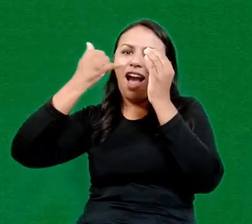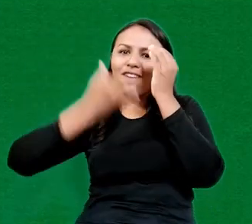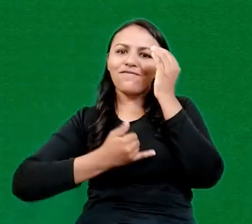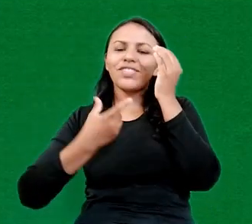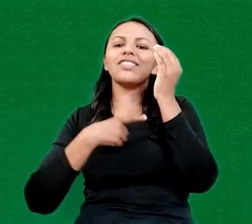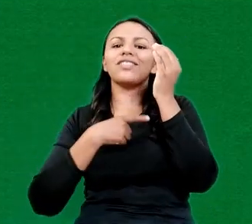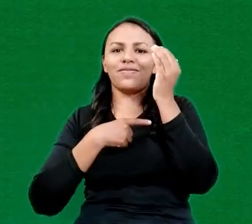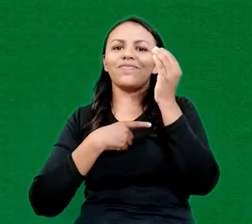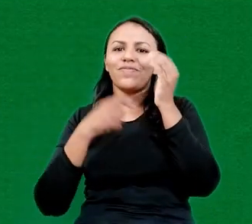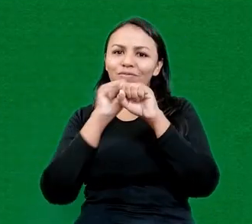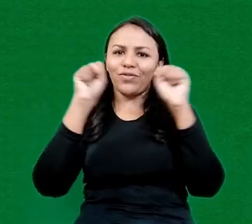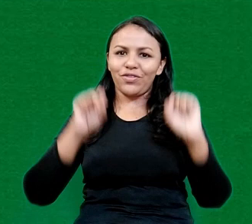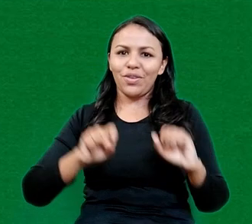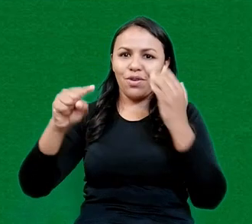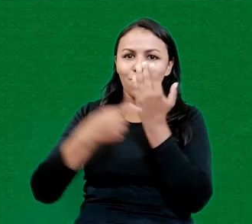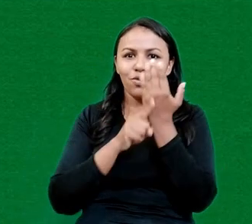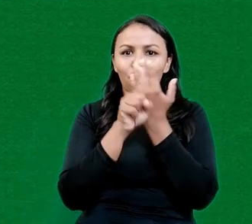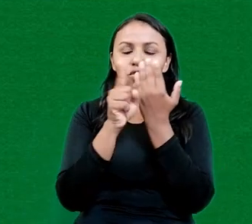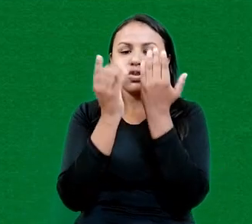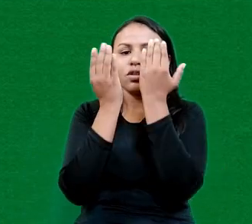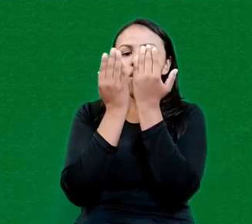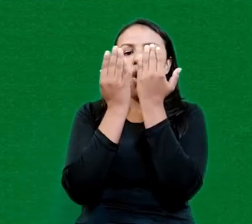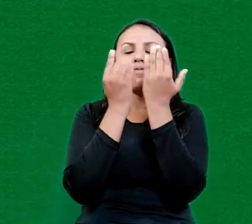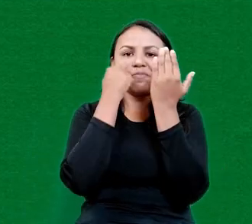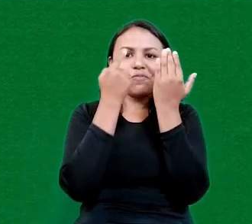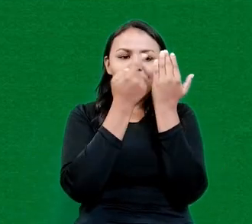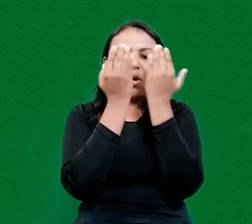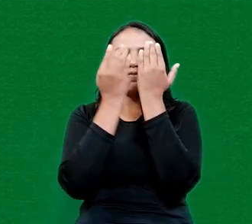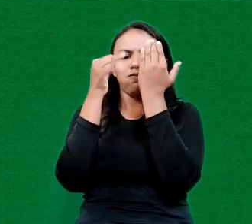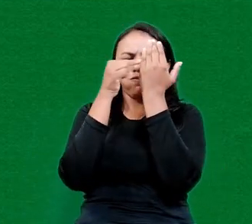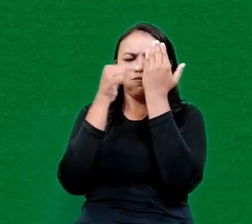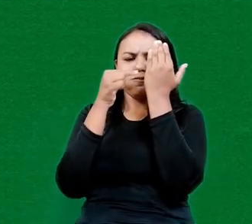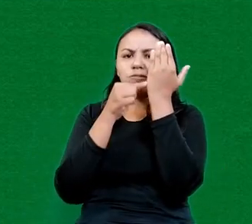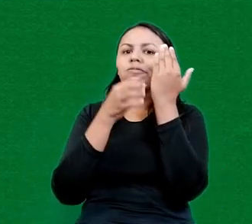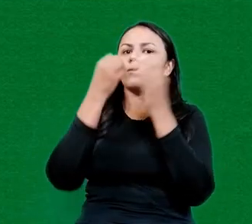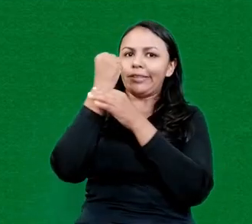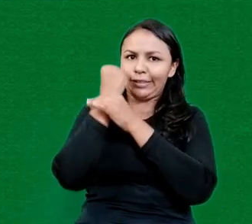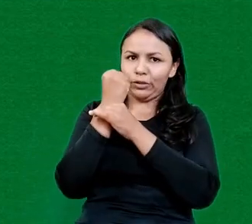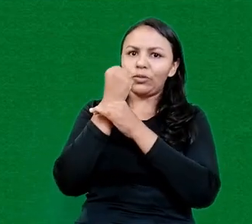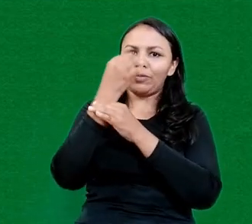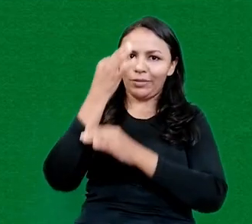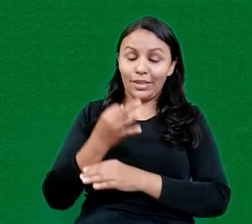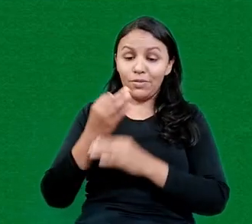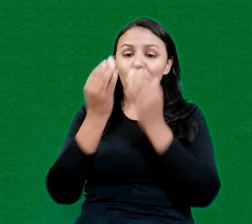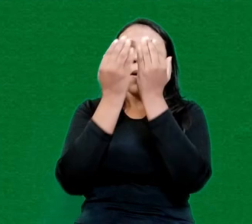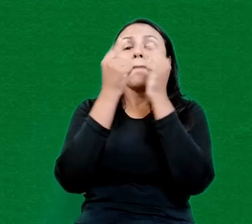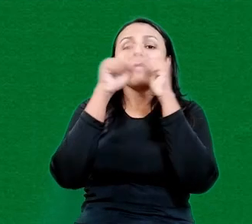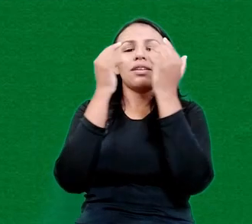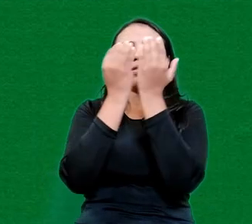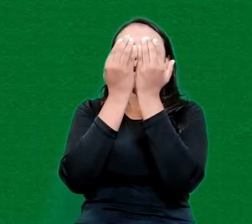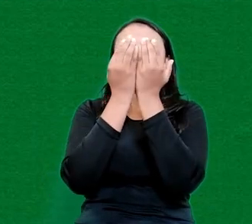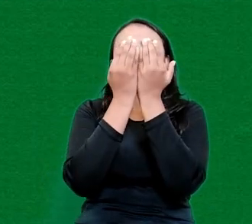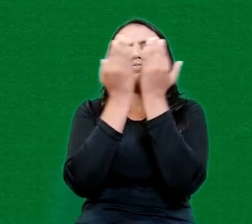imunológico. Aqui nós temos uma integridade da barreira da mucosa intestinal. Quando essa mucosa ela sofre